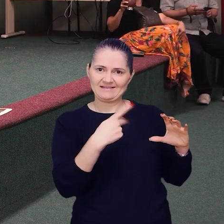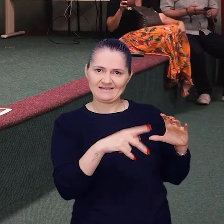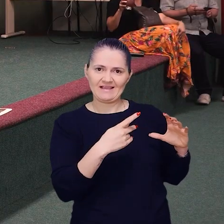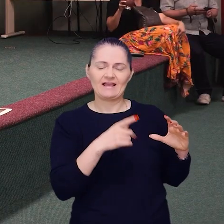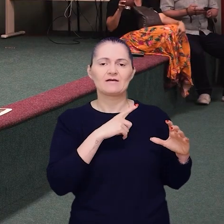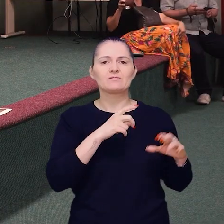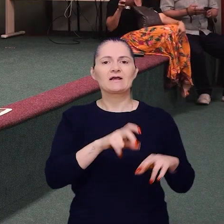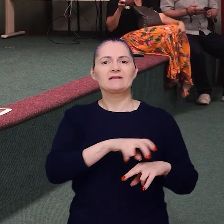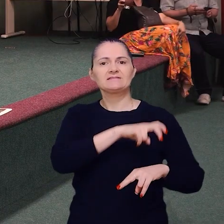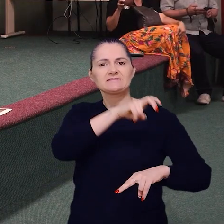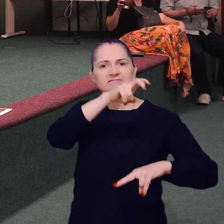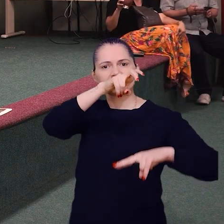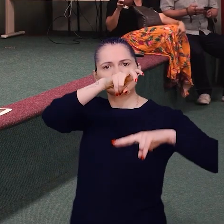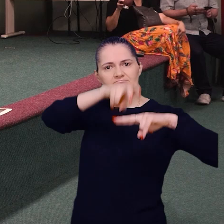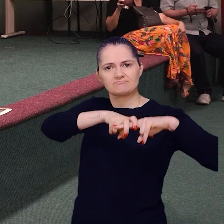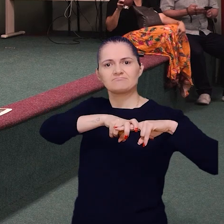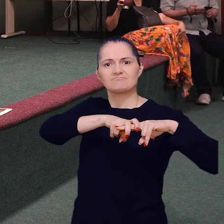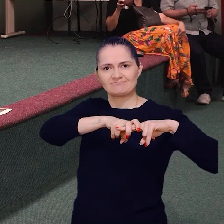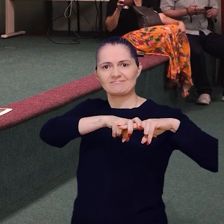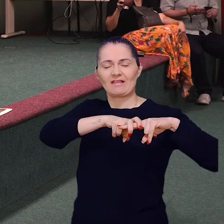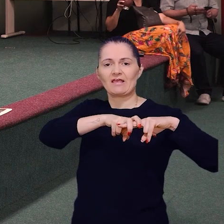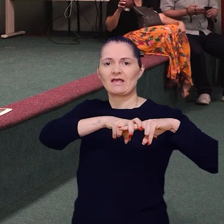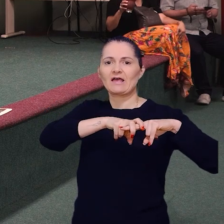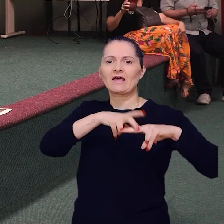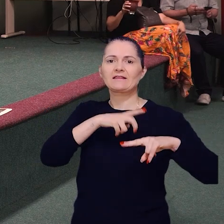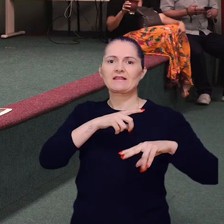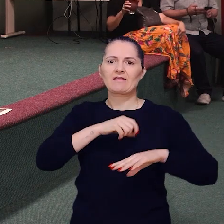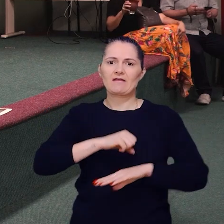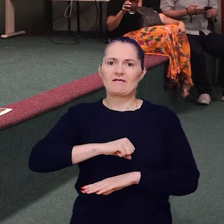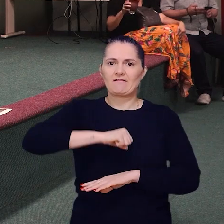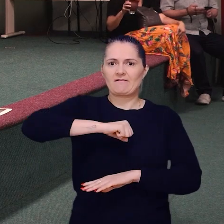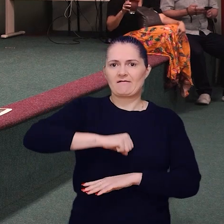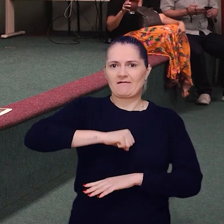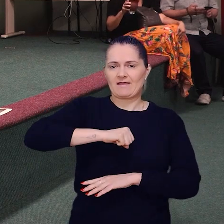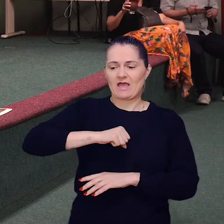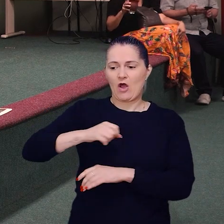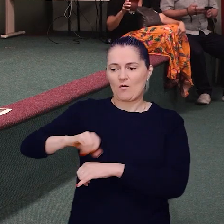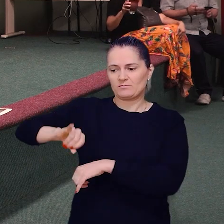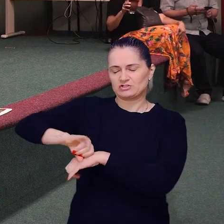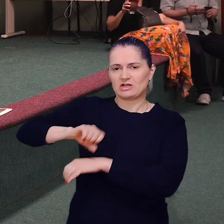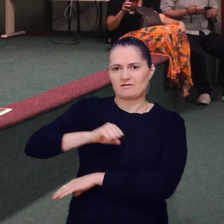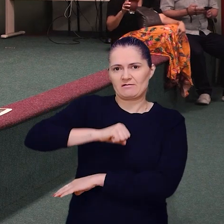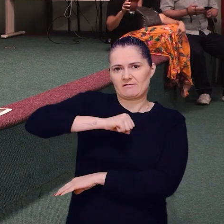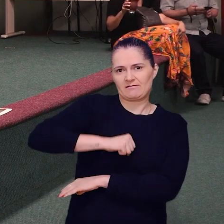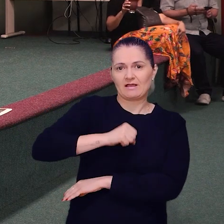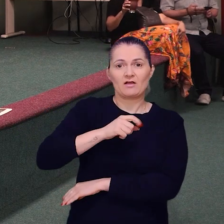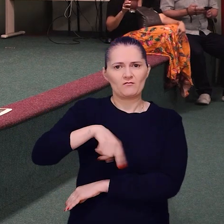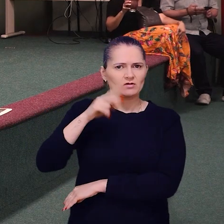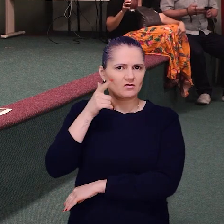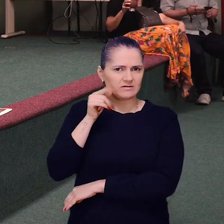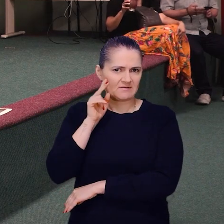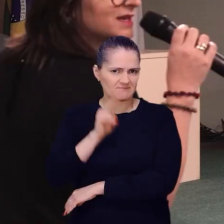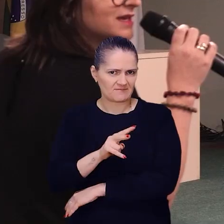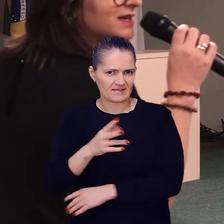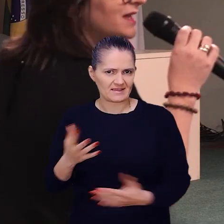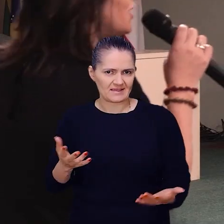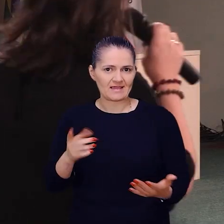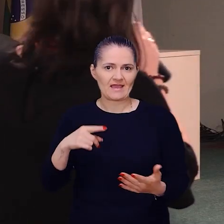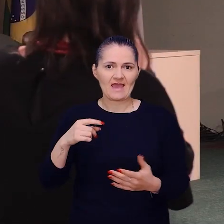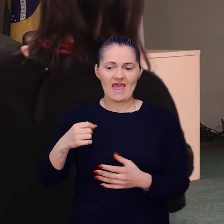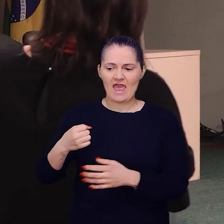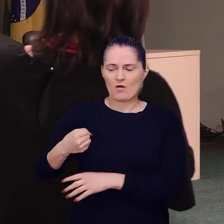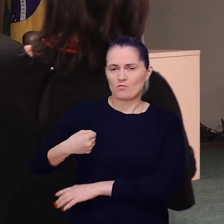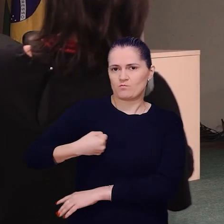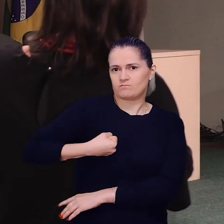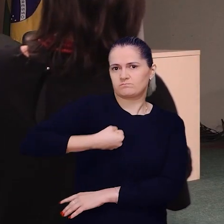está sentada num trono e ela está apoiada num objeto ali, não sei se vocês conseguem perceber. É